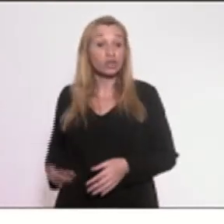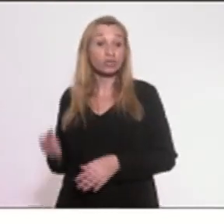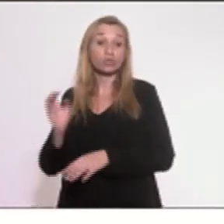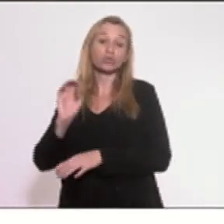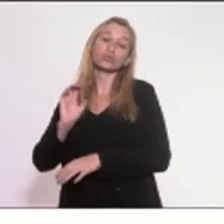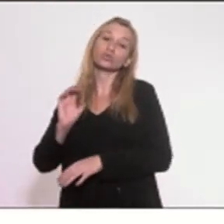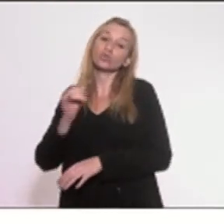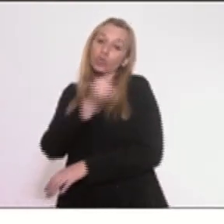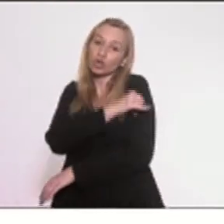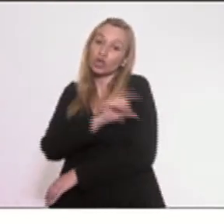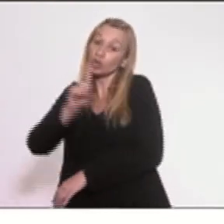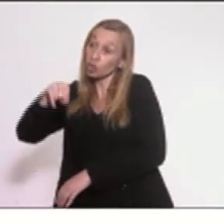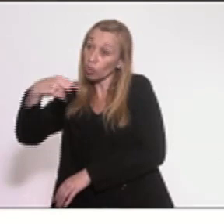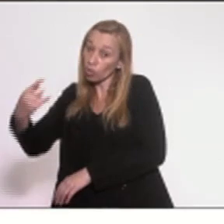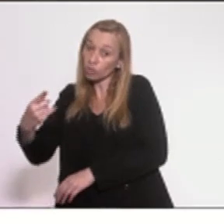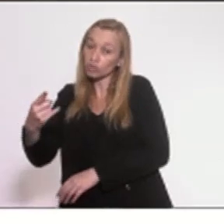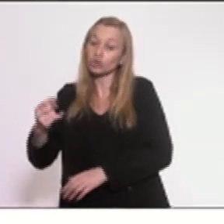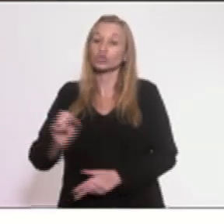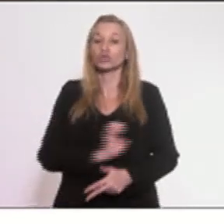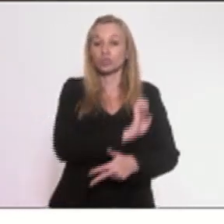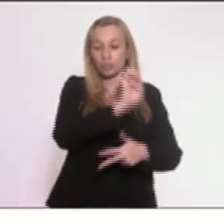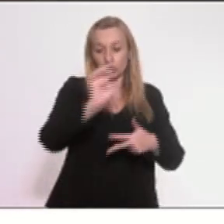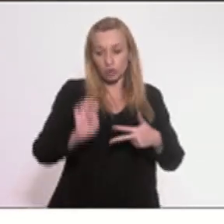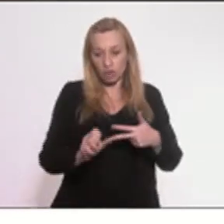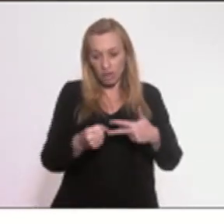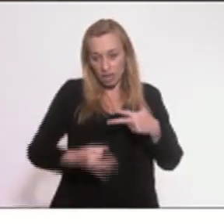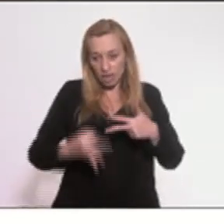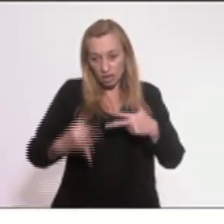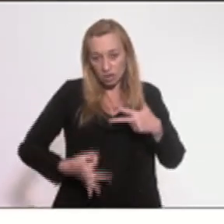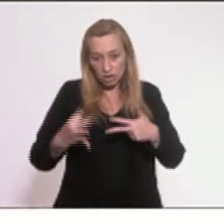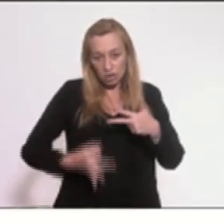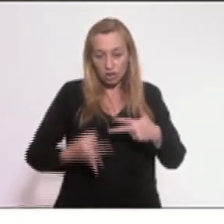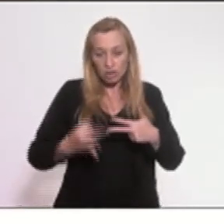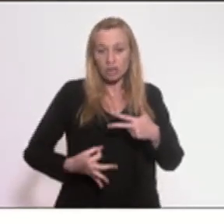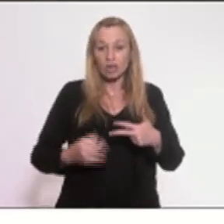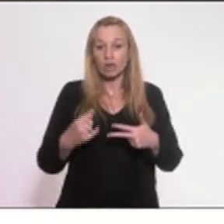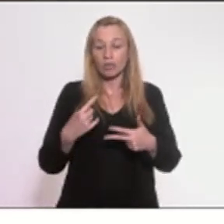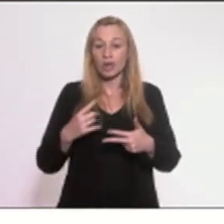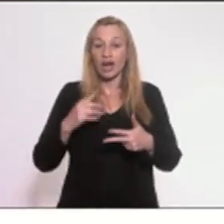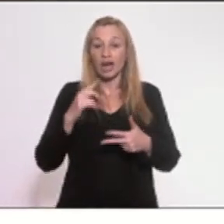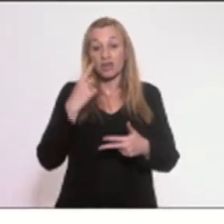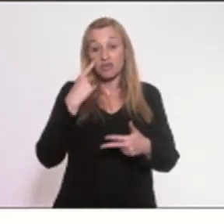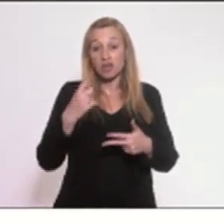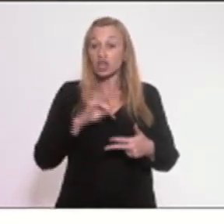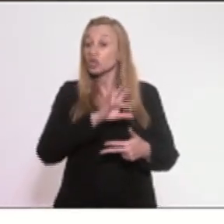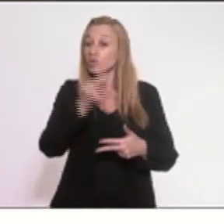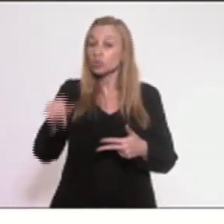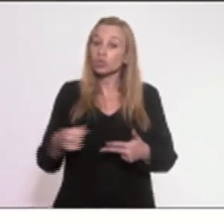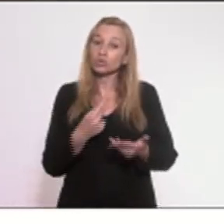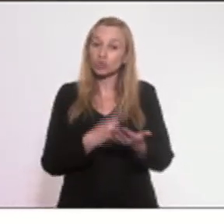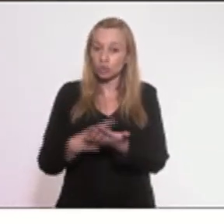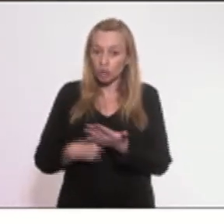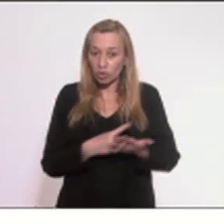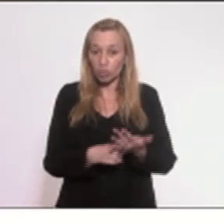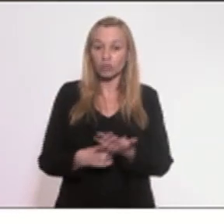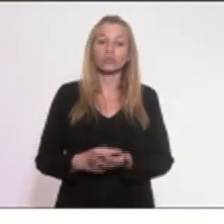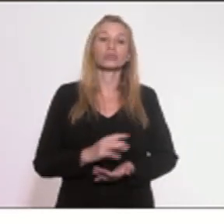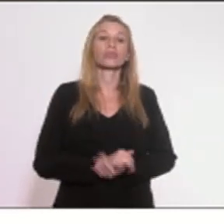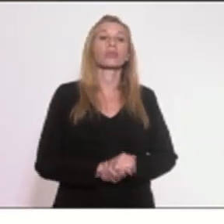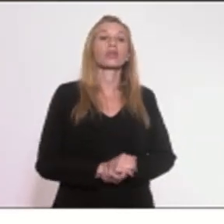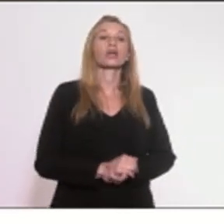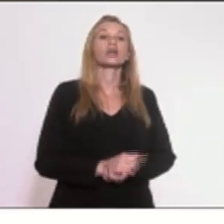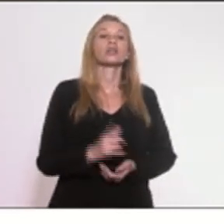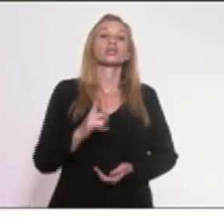demais poderes adotem medidas para rever o descumprimento das vedações. Na fase de conhecimento que eu coloquei,